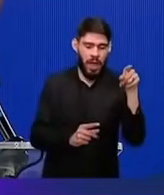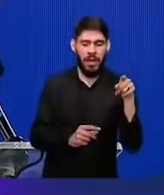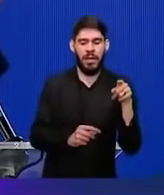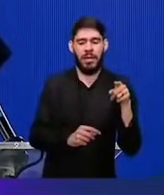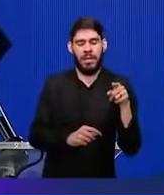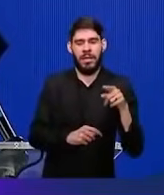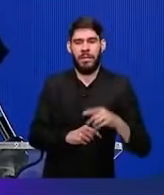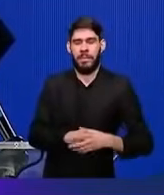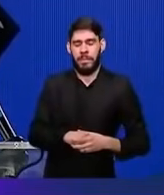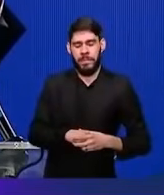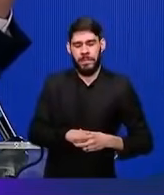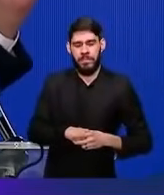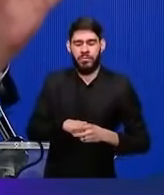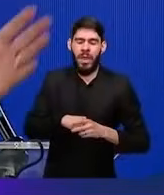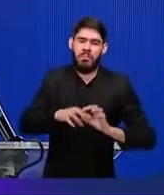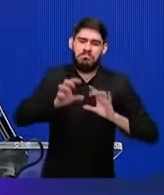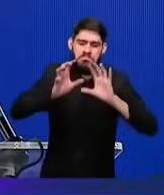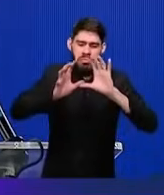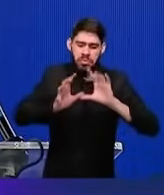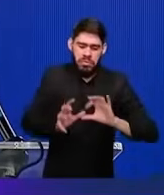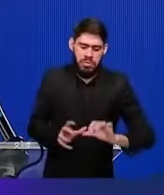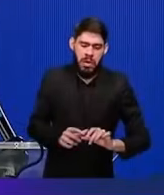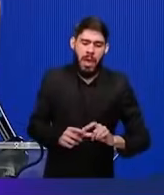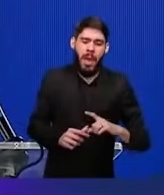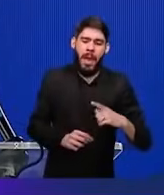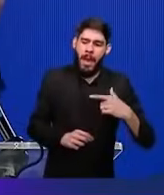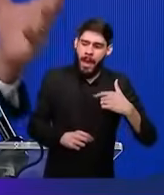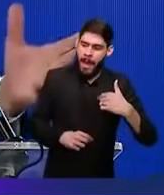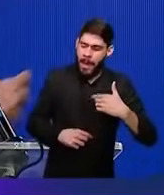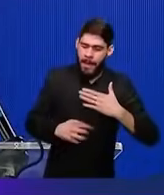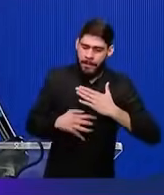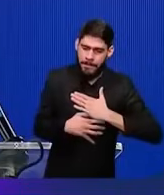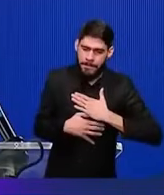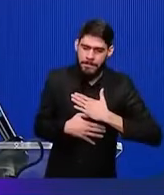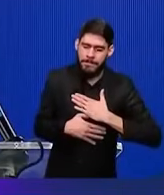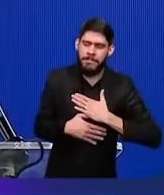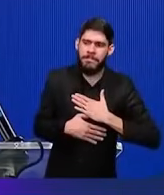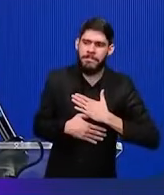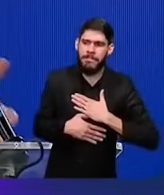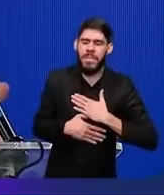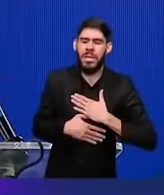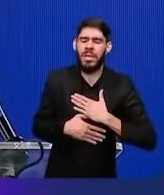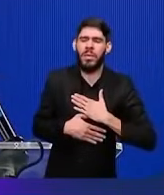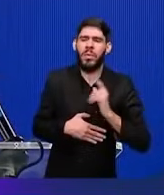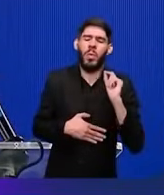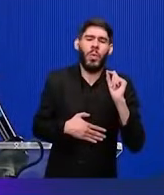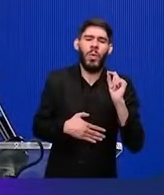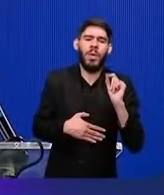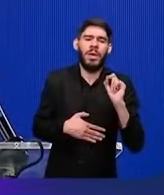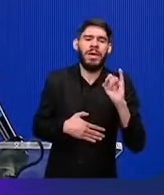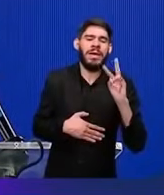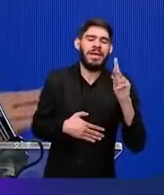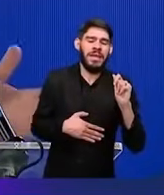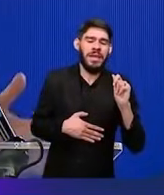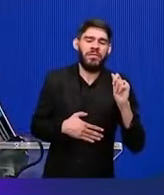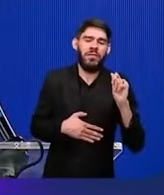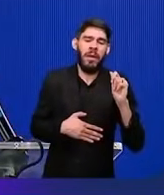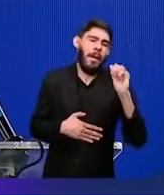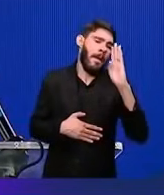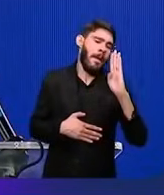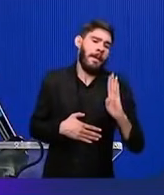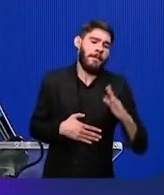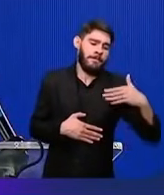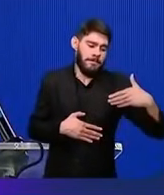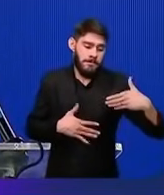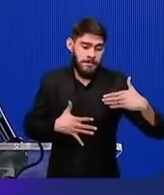CECIF foi quem elaborou as linhas mestras do que é o IVA brasileiro a partir de agora,